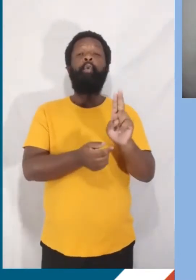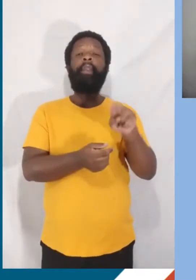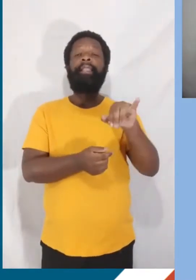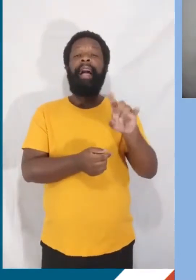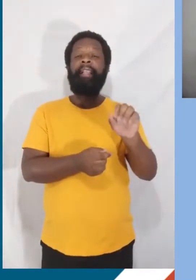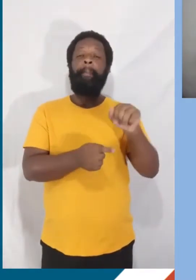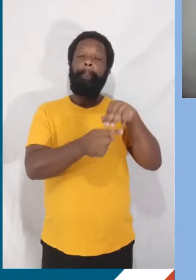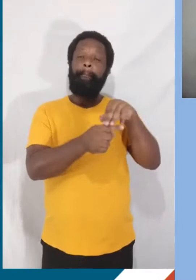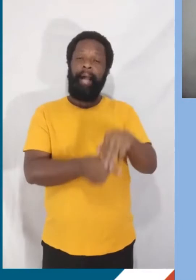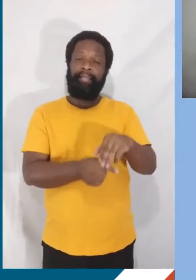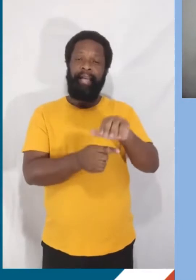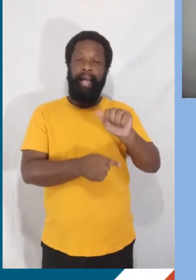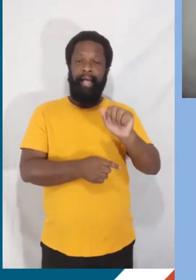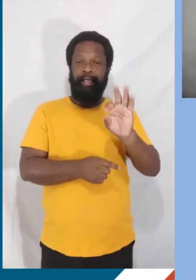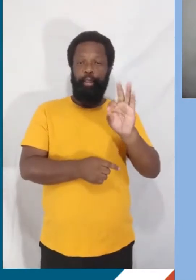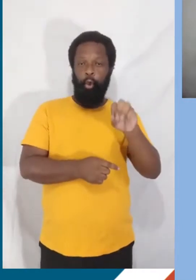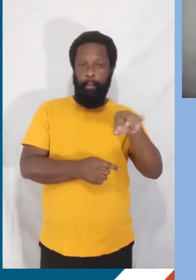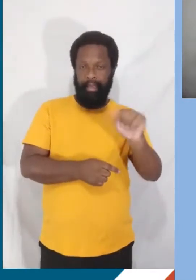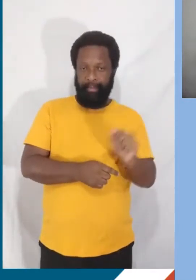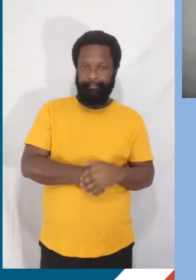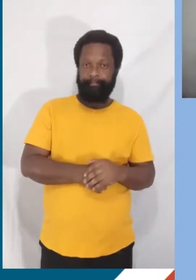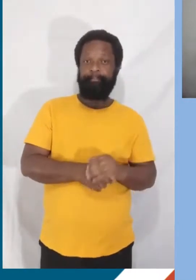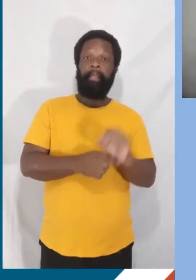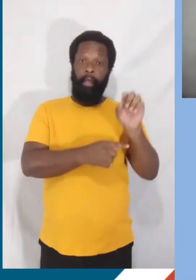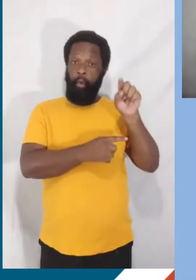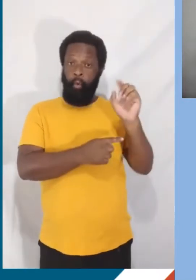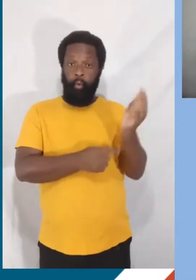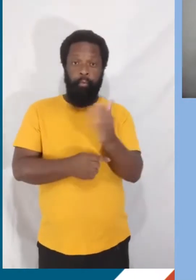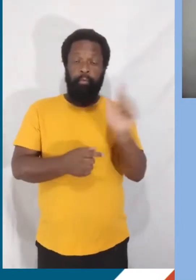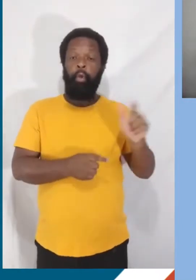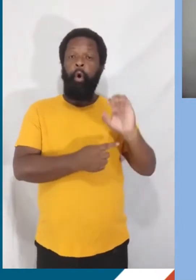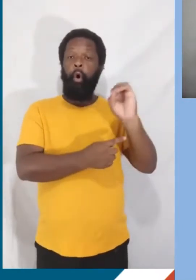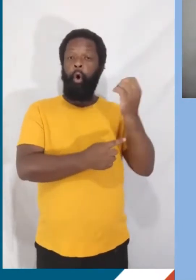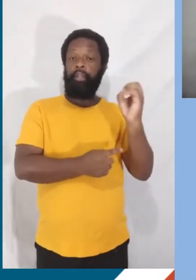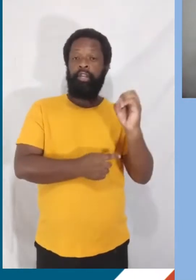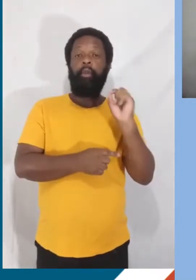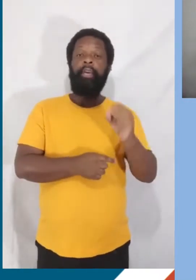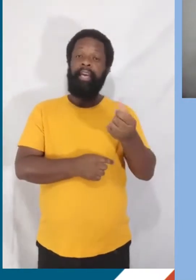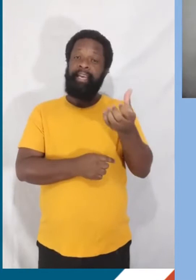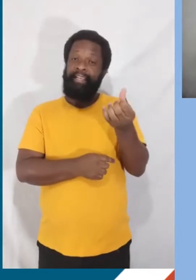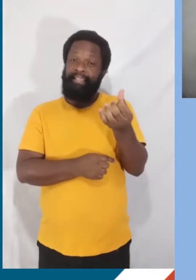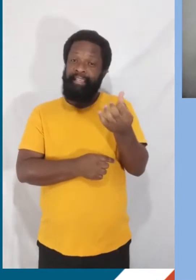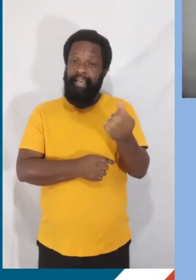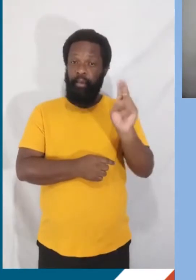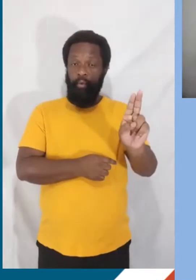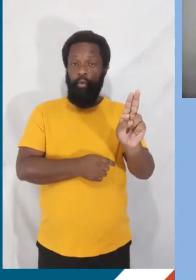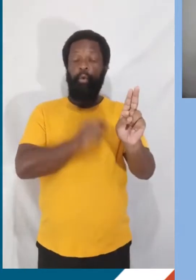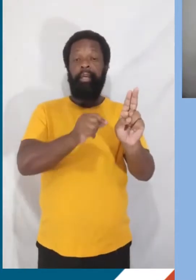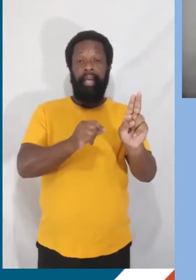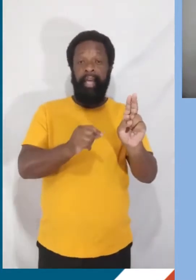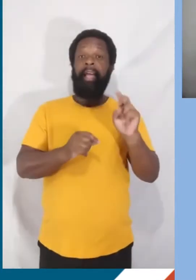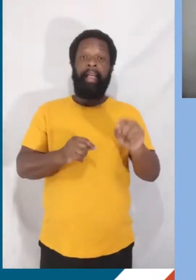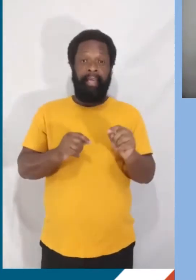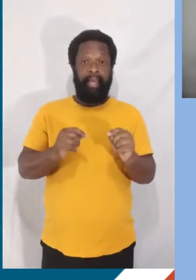coisa, seria a unidade de massa atômica. Já o oxigênio, 16U. E o que quer dizer isso, Jorge? Que o oxigênio ele é 16